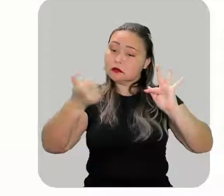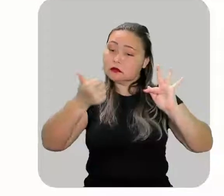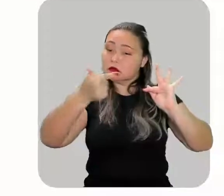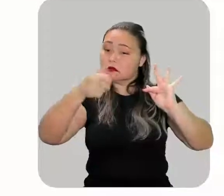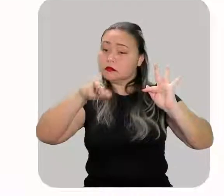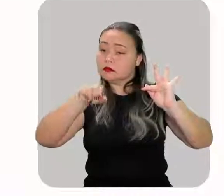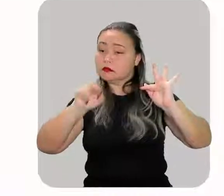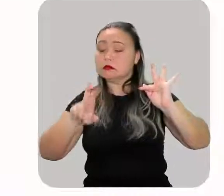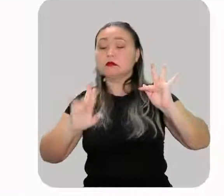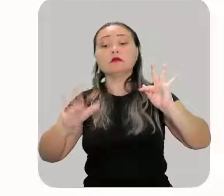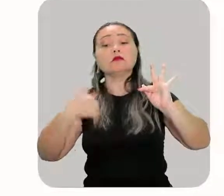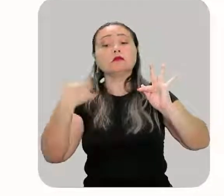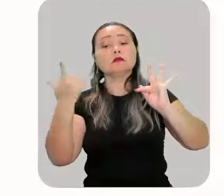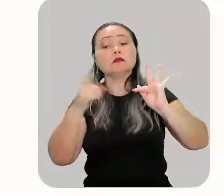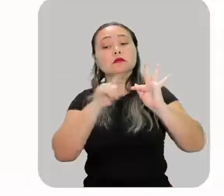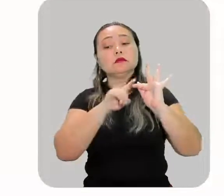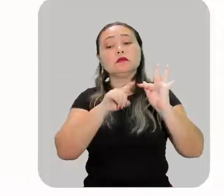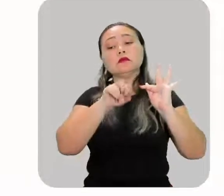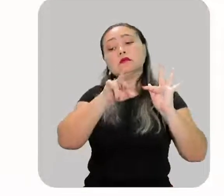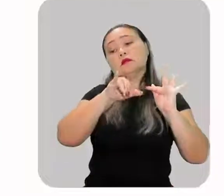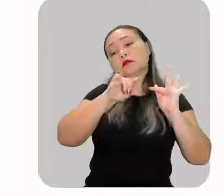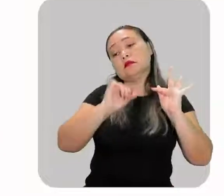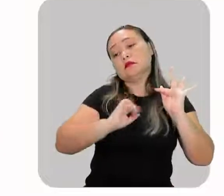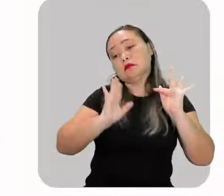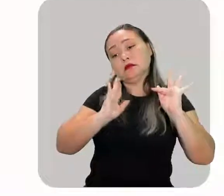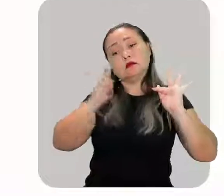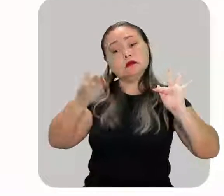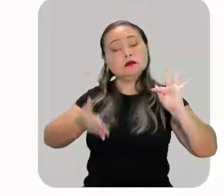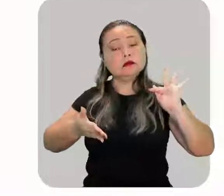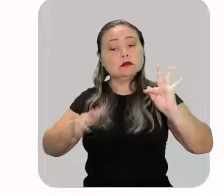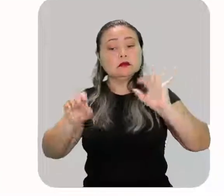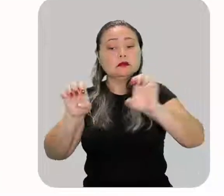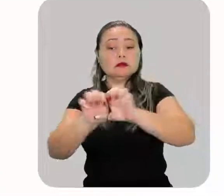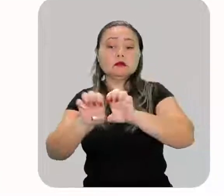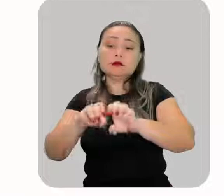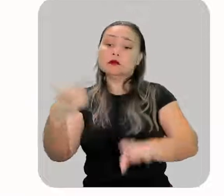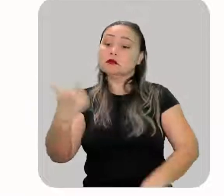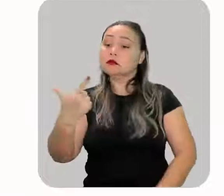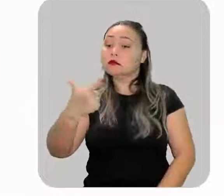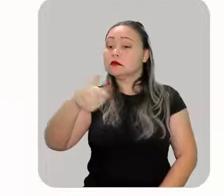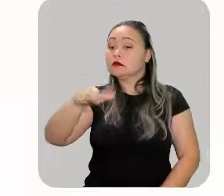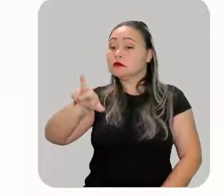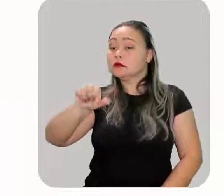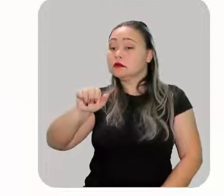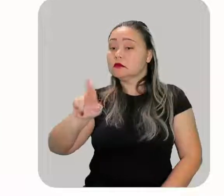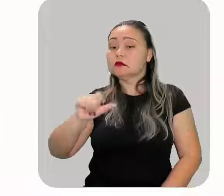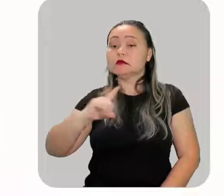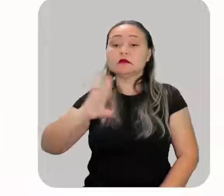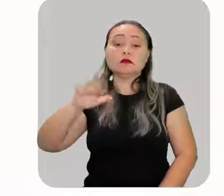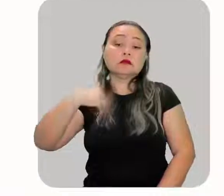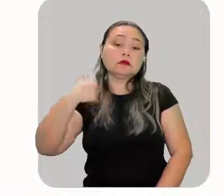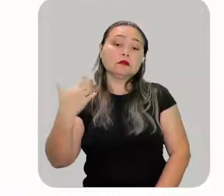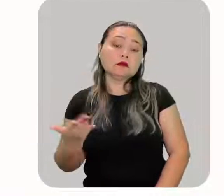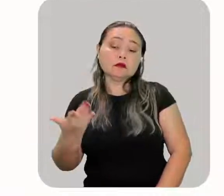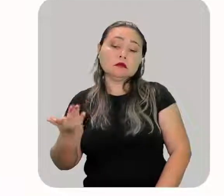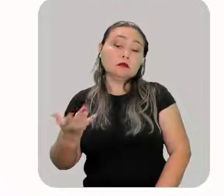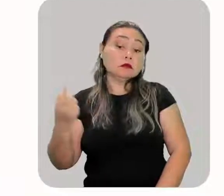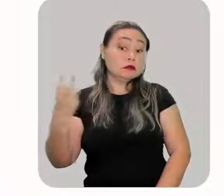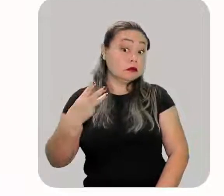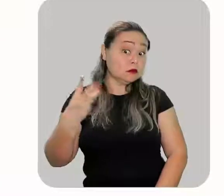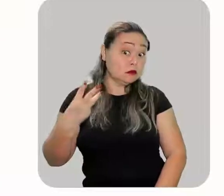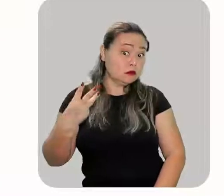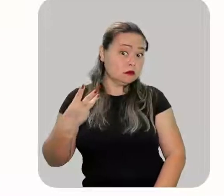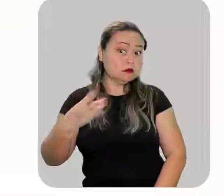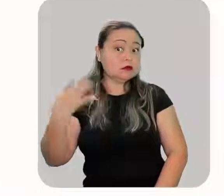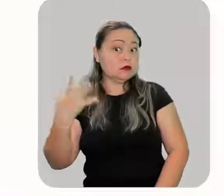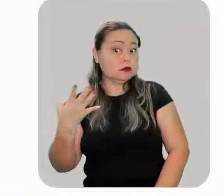equação também do primeiro grau. A gente viu raízes na função, na equação do segundo grau. E agora, se a equação for de terceiro,